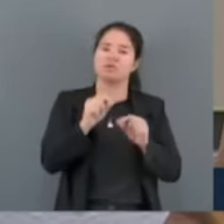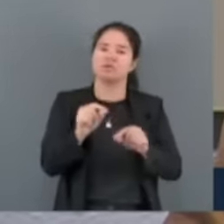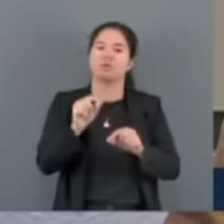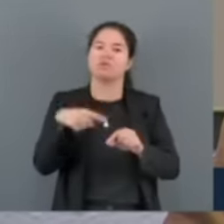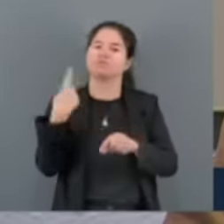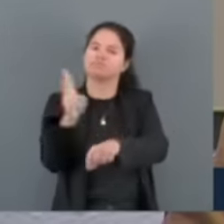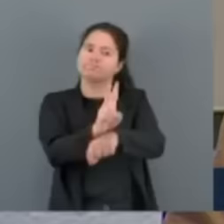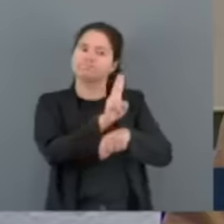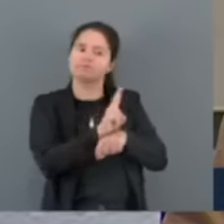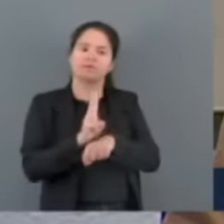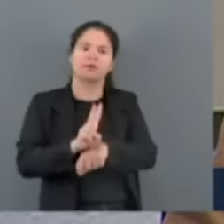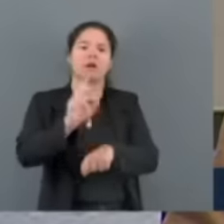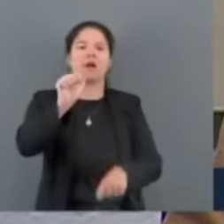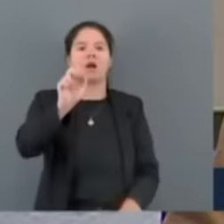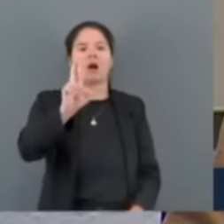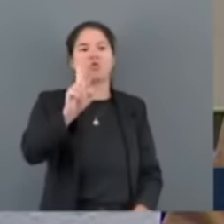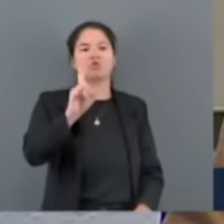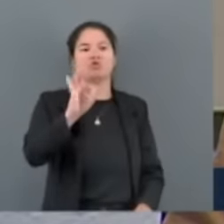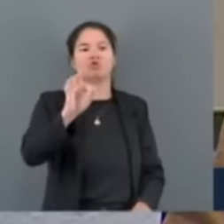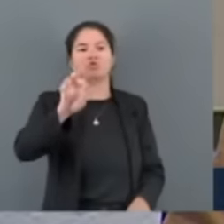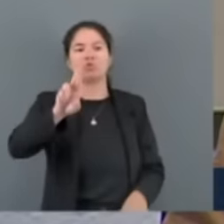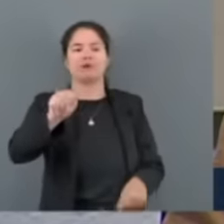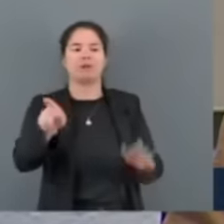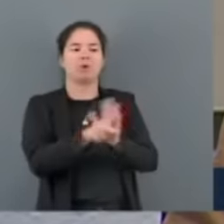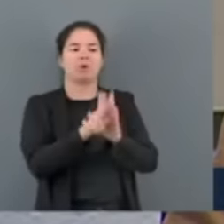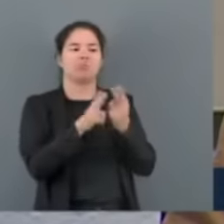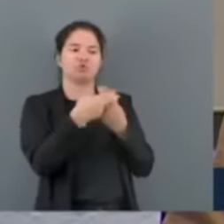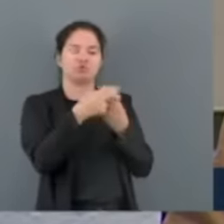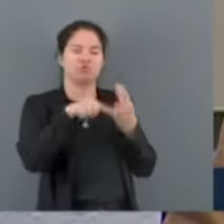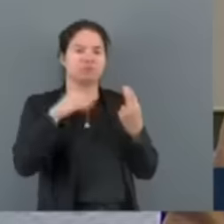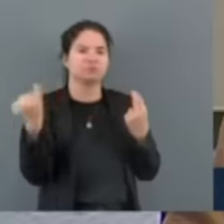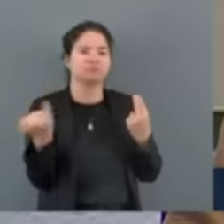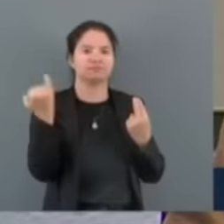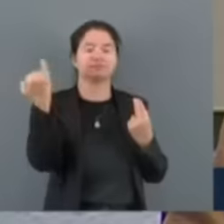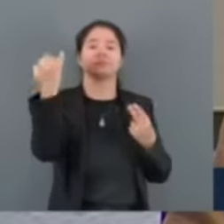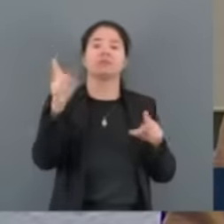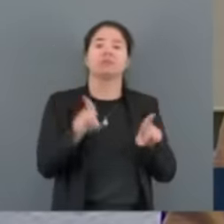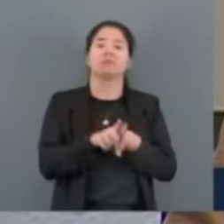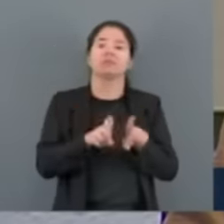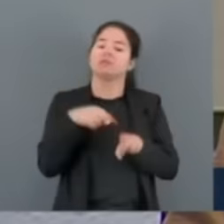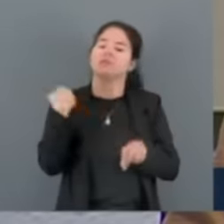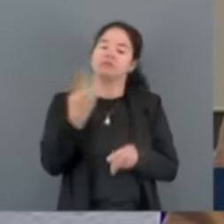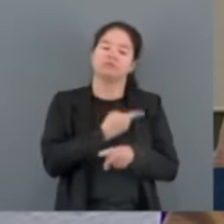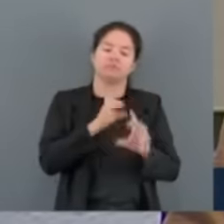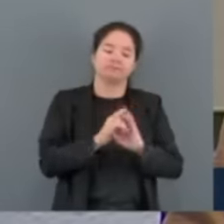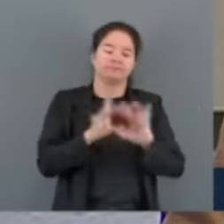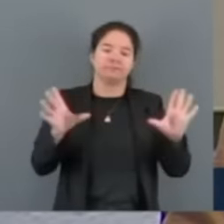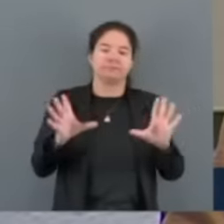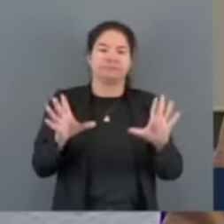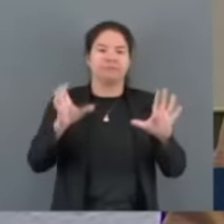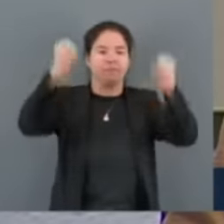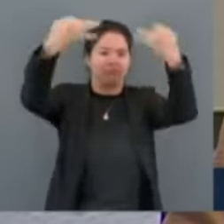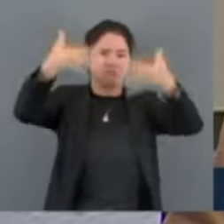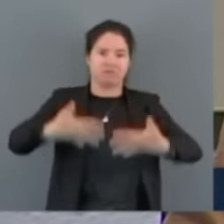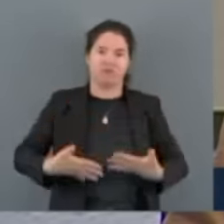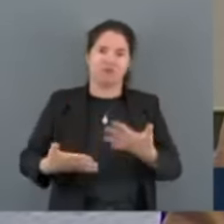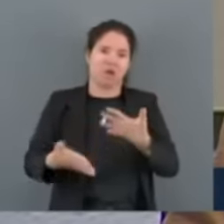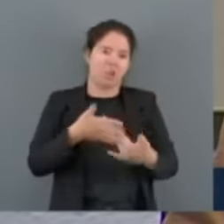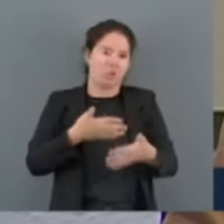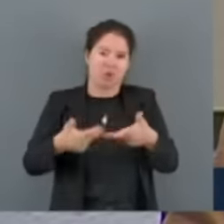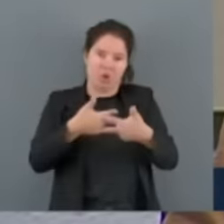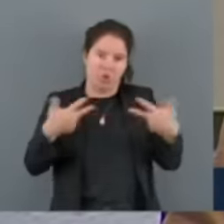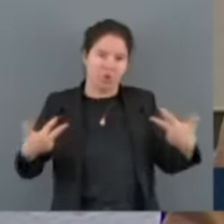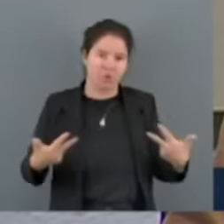SUS. Acho que esse é um aspecto fundamental e também estamos à disposição para esclarecer qualquer caso. Peço que o